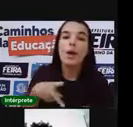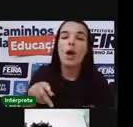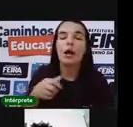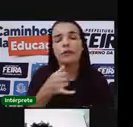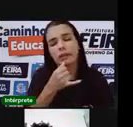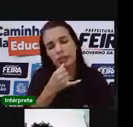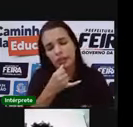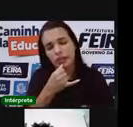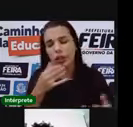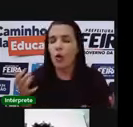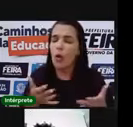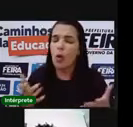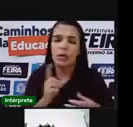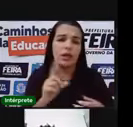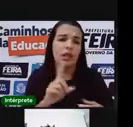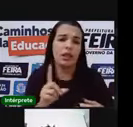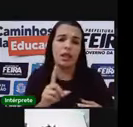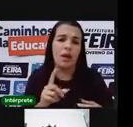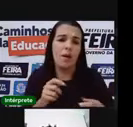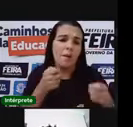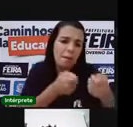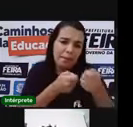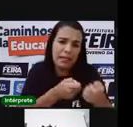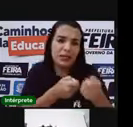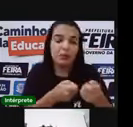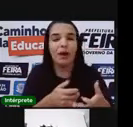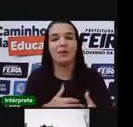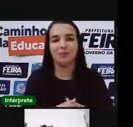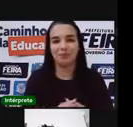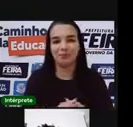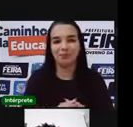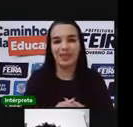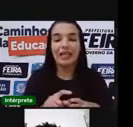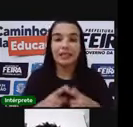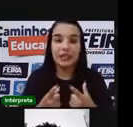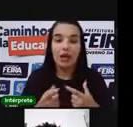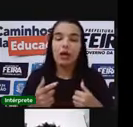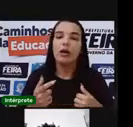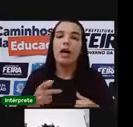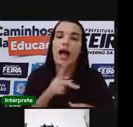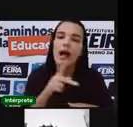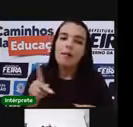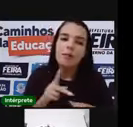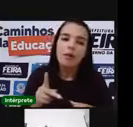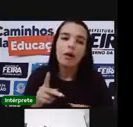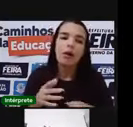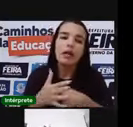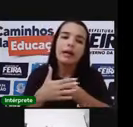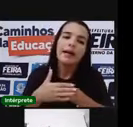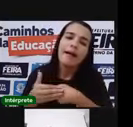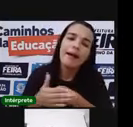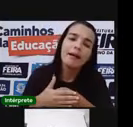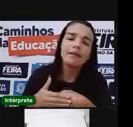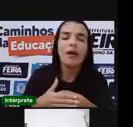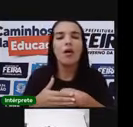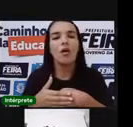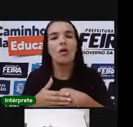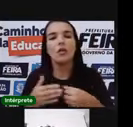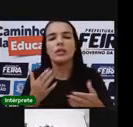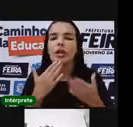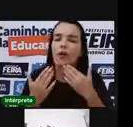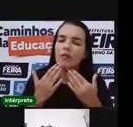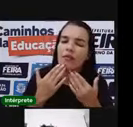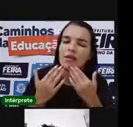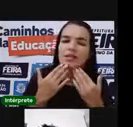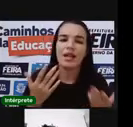não é? A Promauro, eu tenho que ser carinhosa, eu tenho que ter paciência, não é? Eu tenho que conversar, dialogar com ela